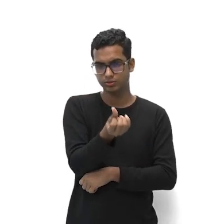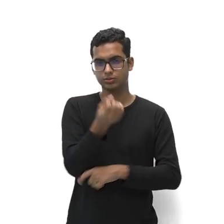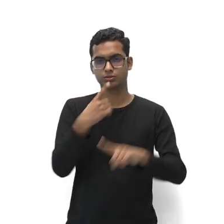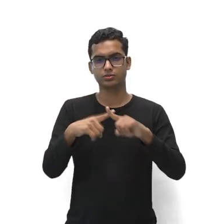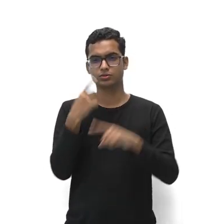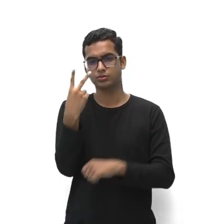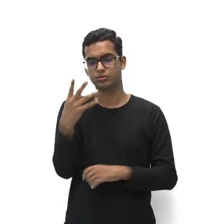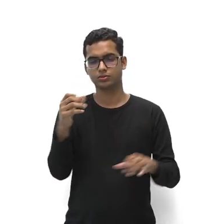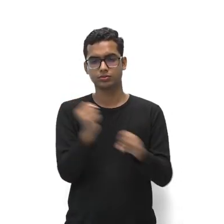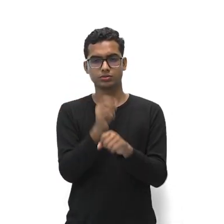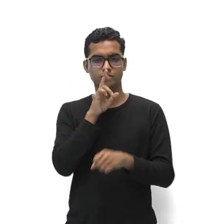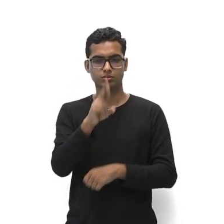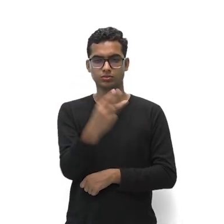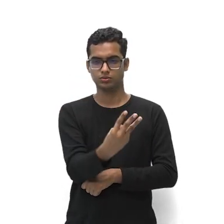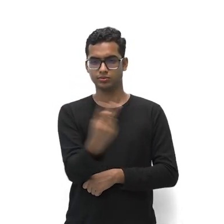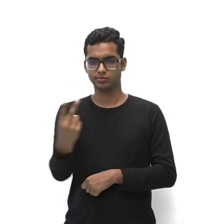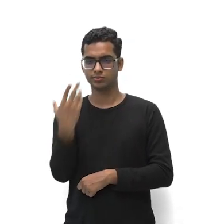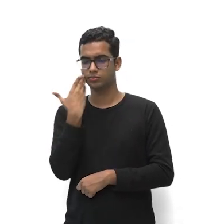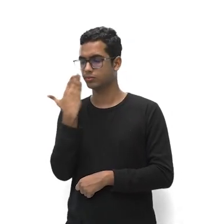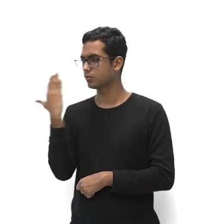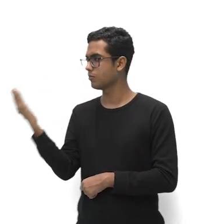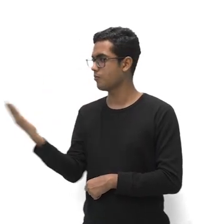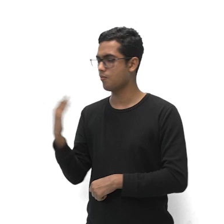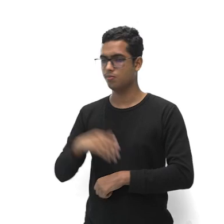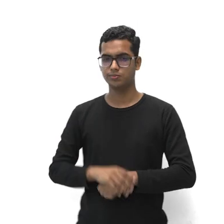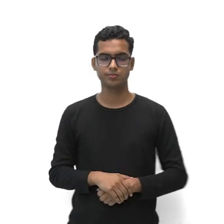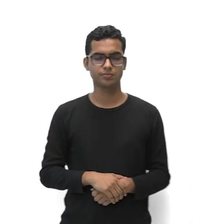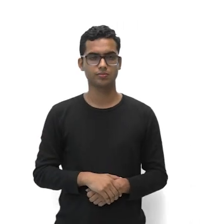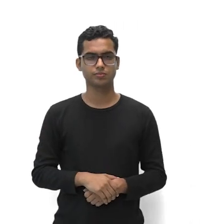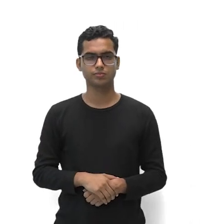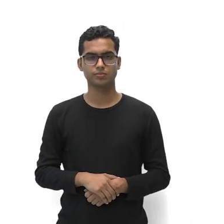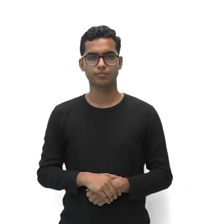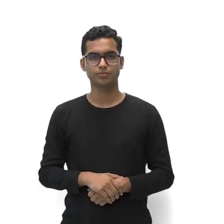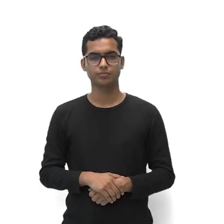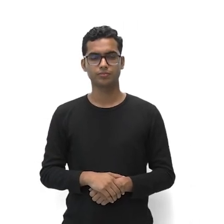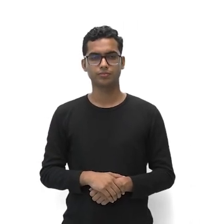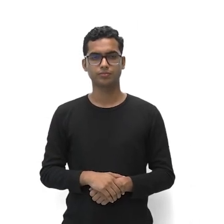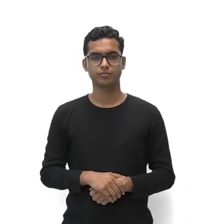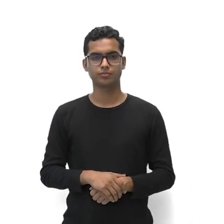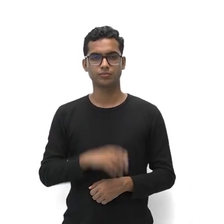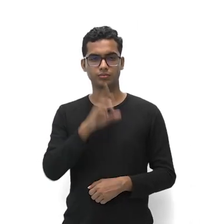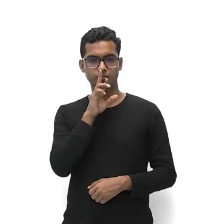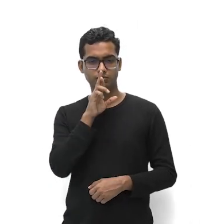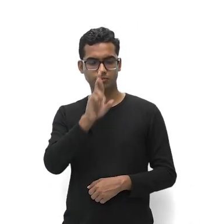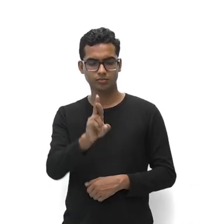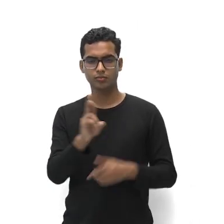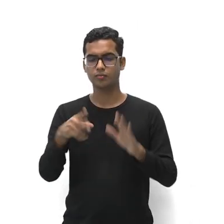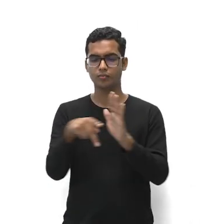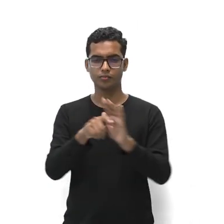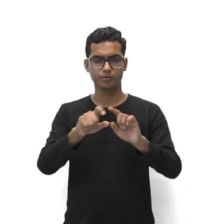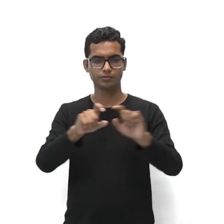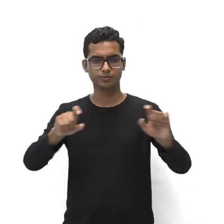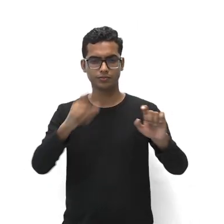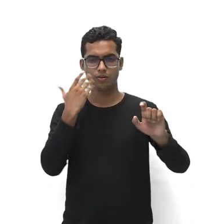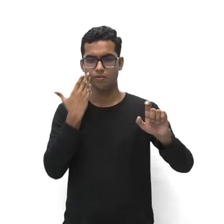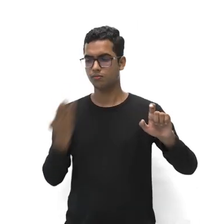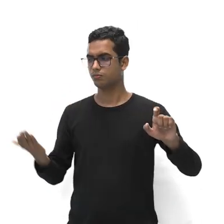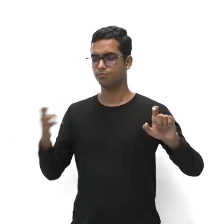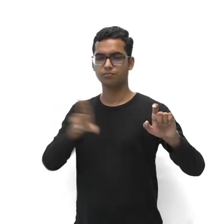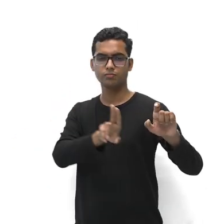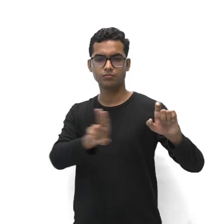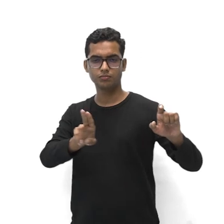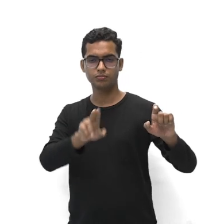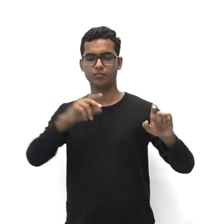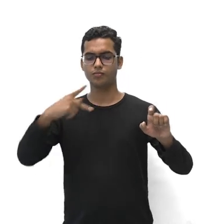2, 32. E o resultado dessa operação, né, é chamado